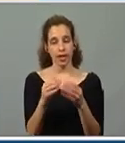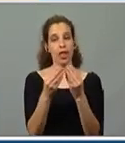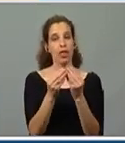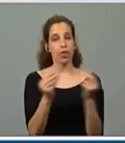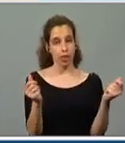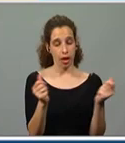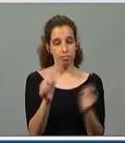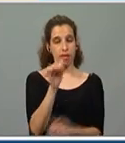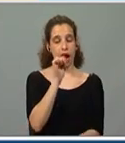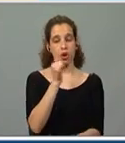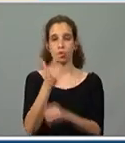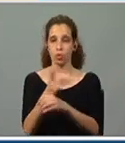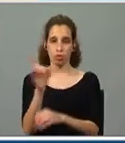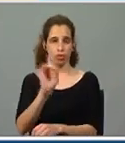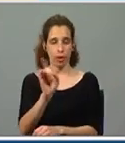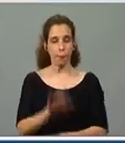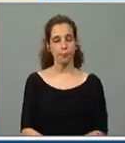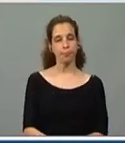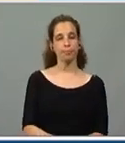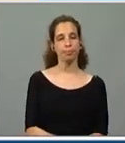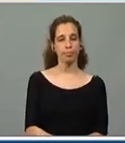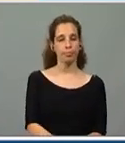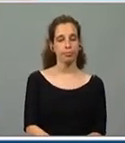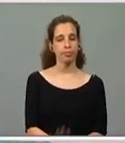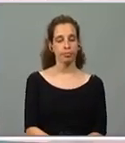solúvel na água e os outros não.